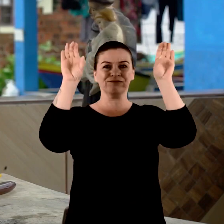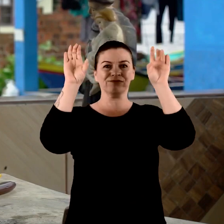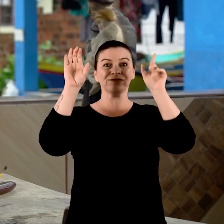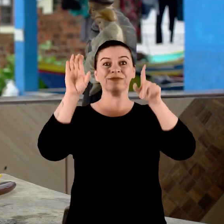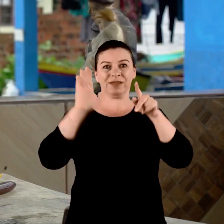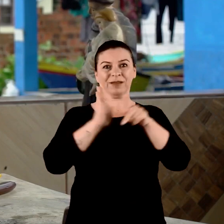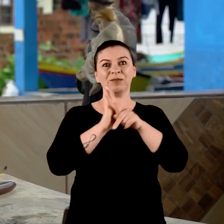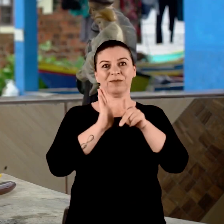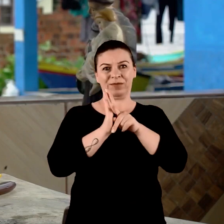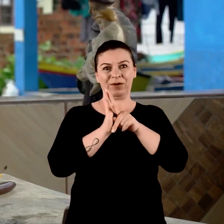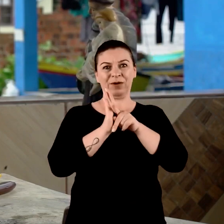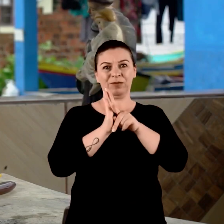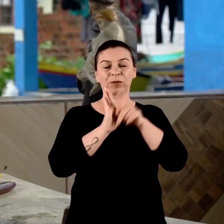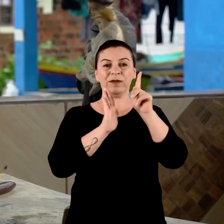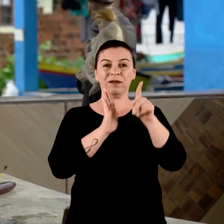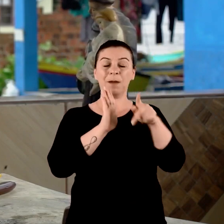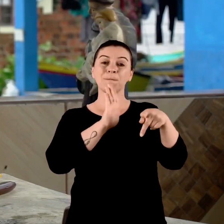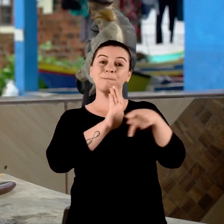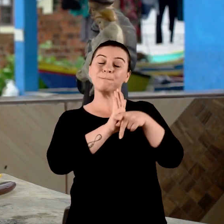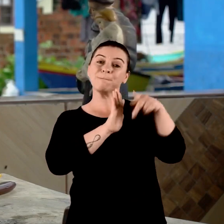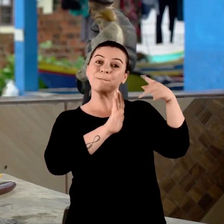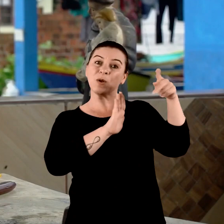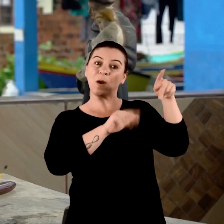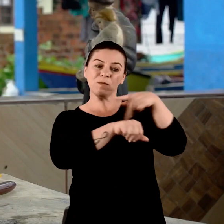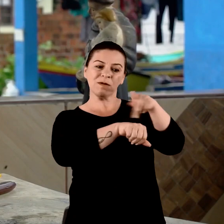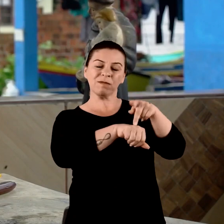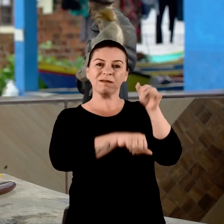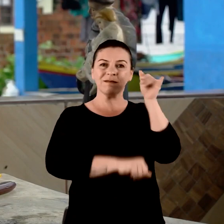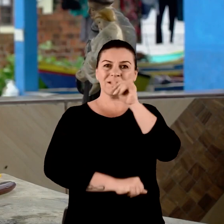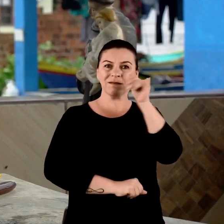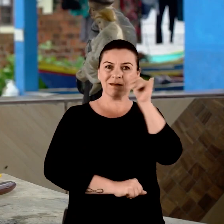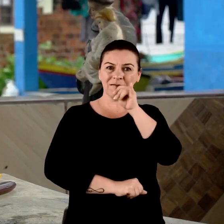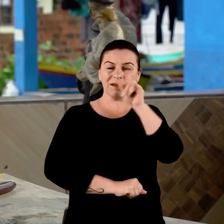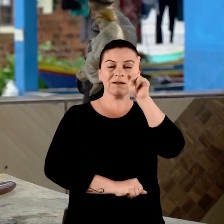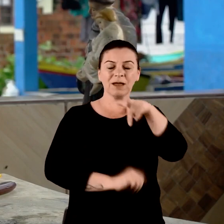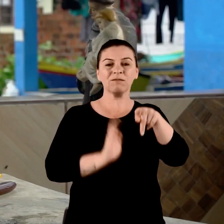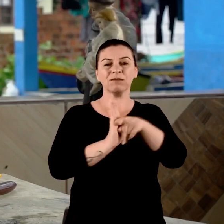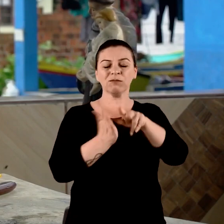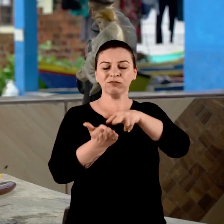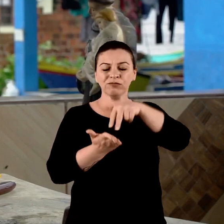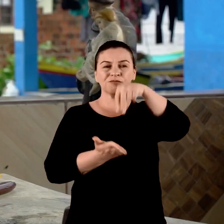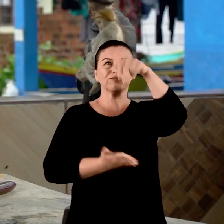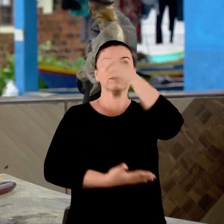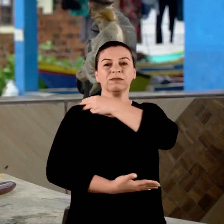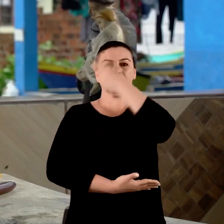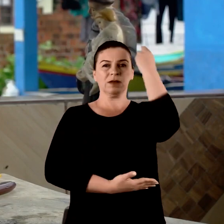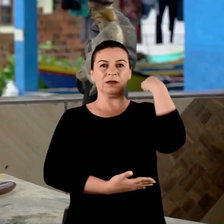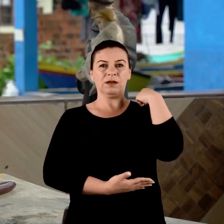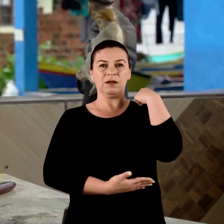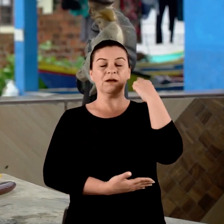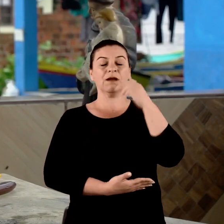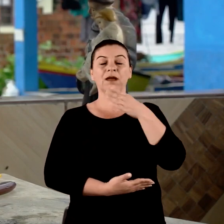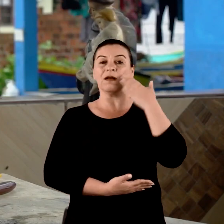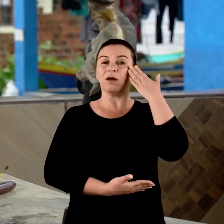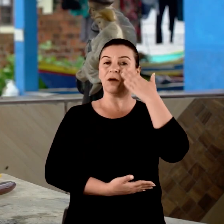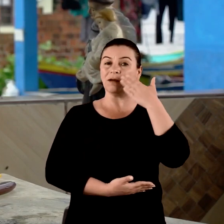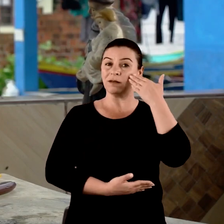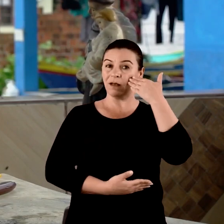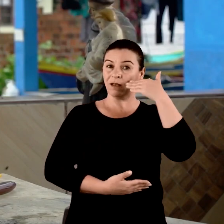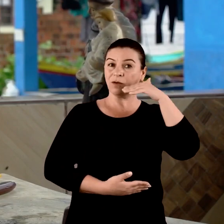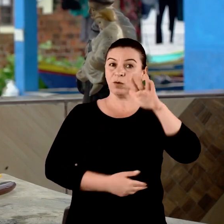é o termo de Nossa Senhora vindo da Itália. Assunta ao Céu, Assunção de Maria. Rosa,